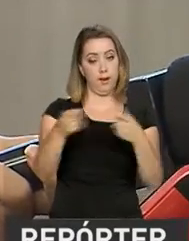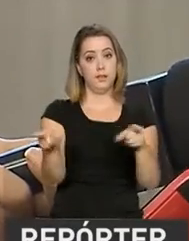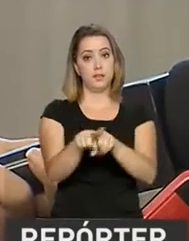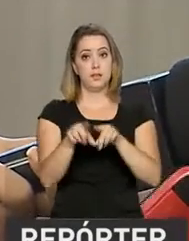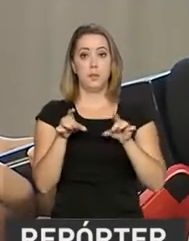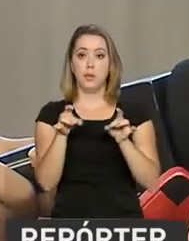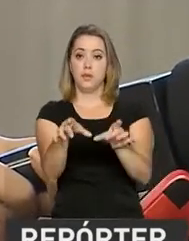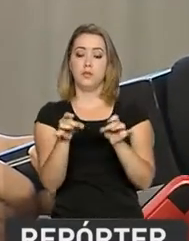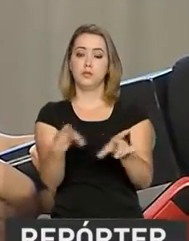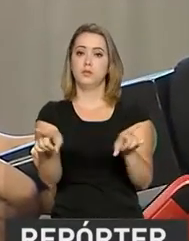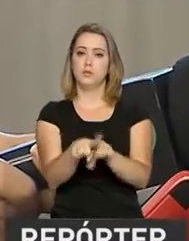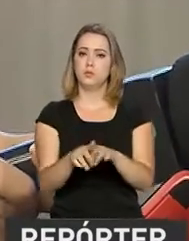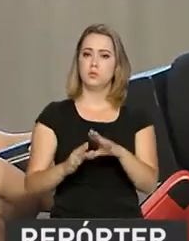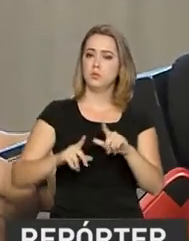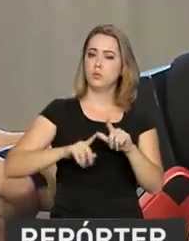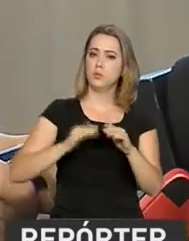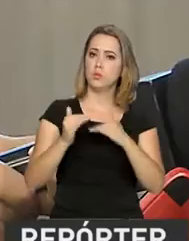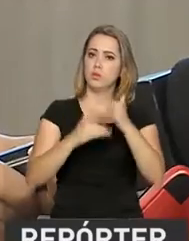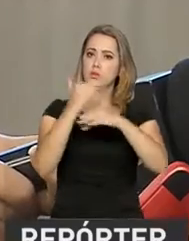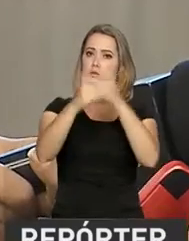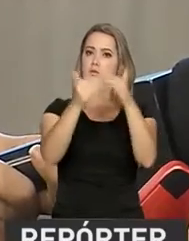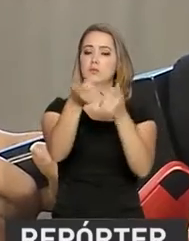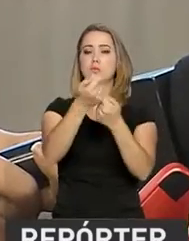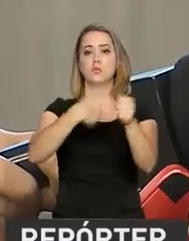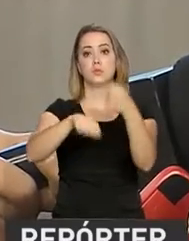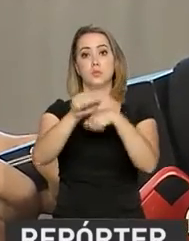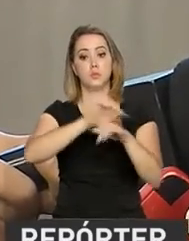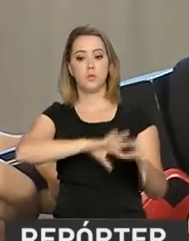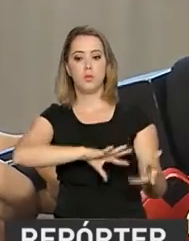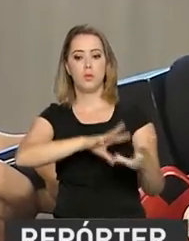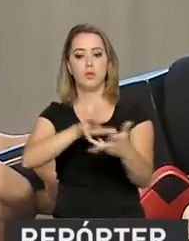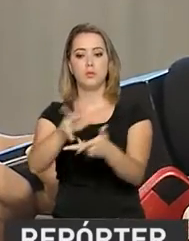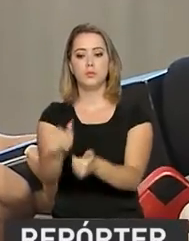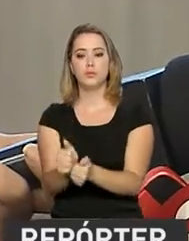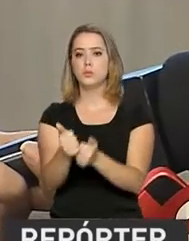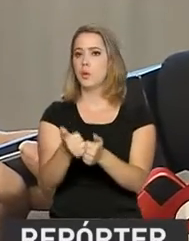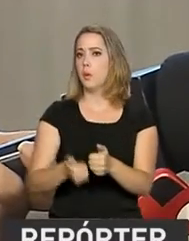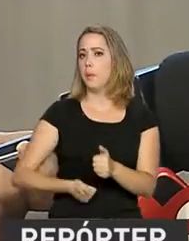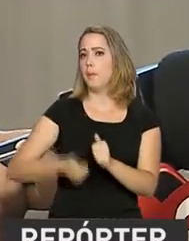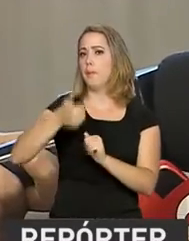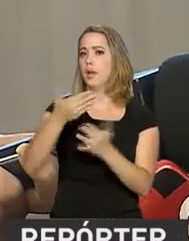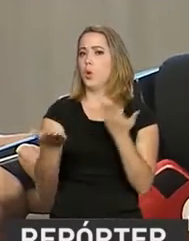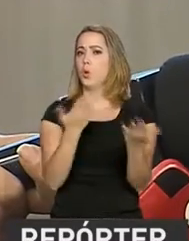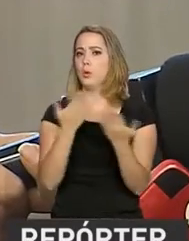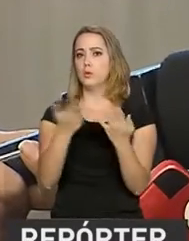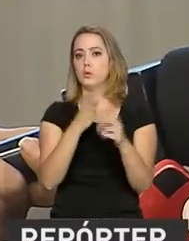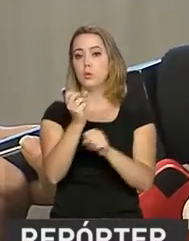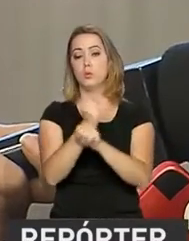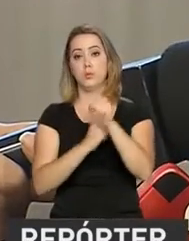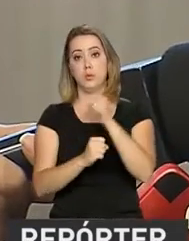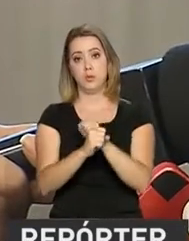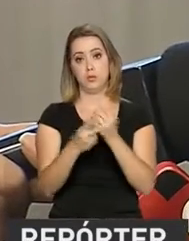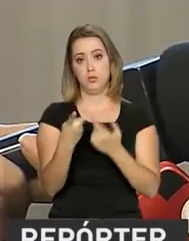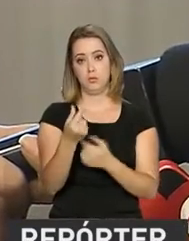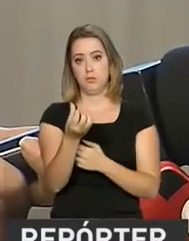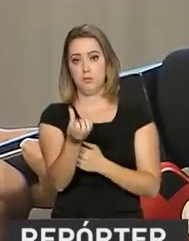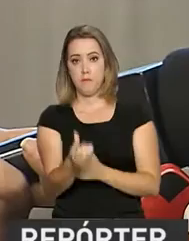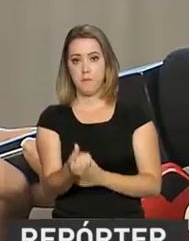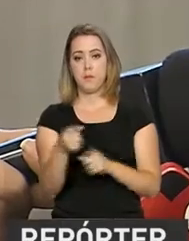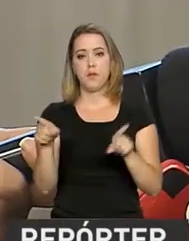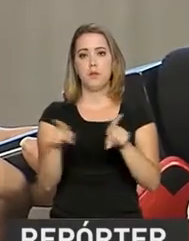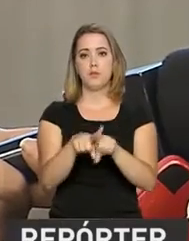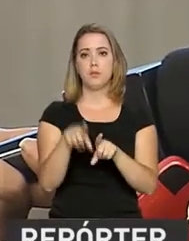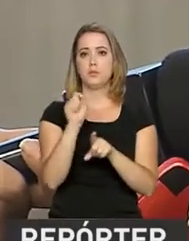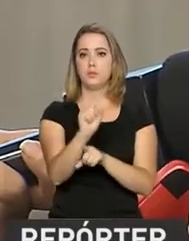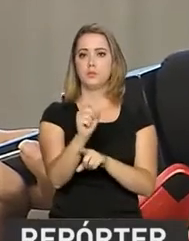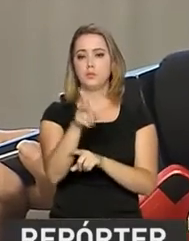economia e do comércio mundial em patamares maiores do que o do de 2016 e também um aumento do número de